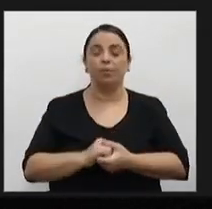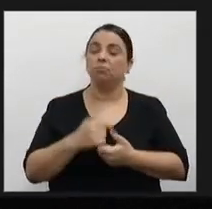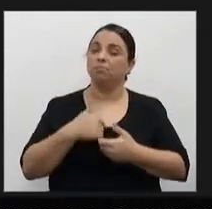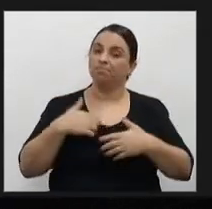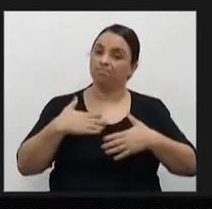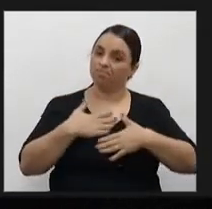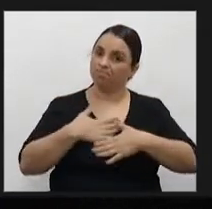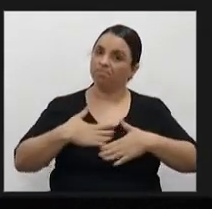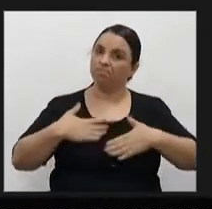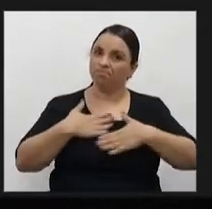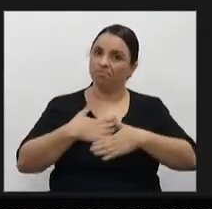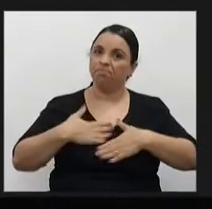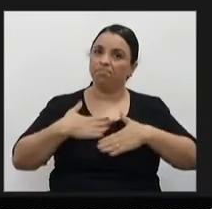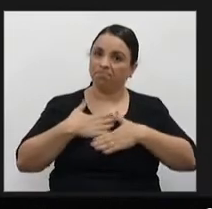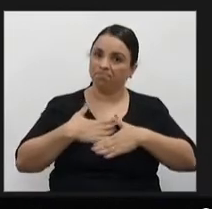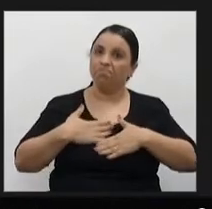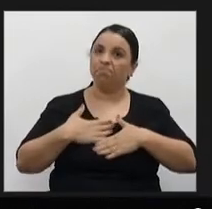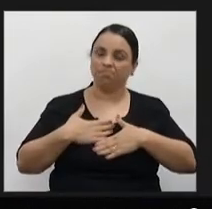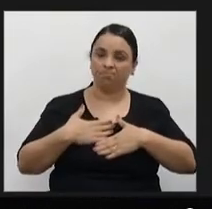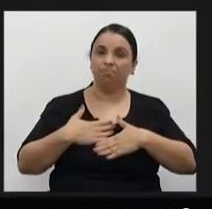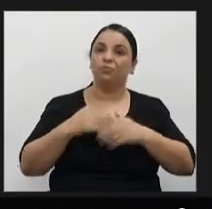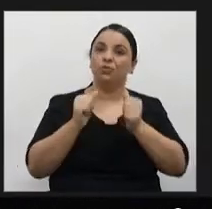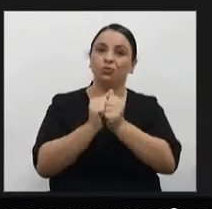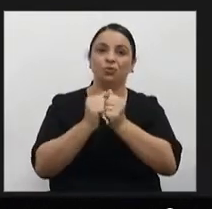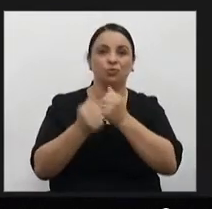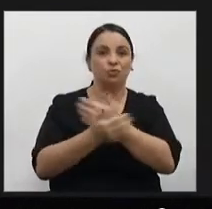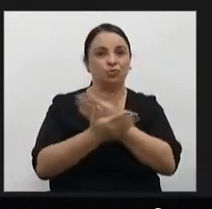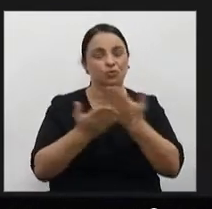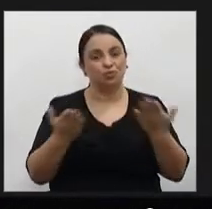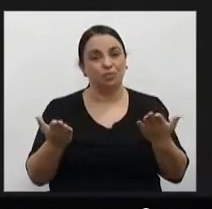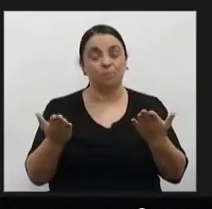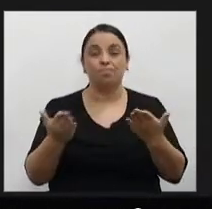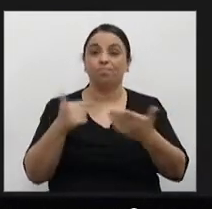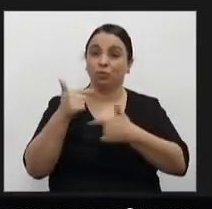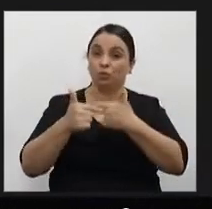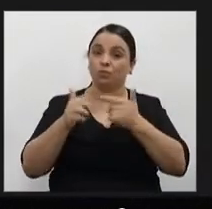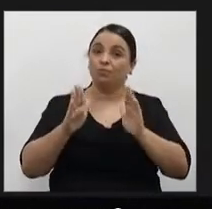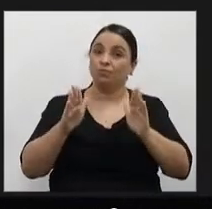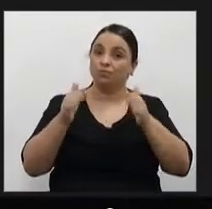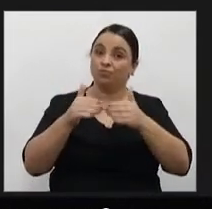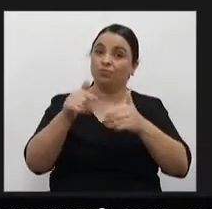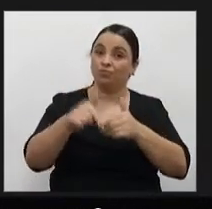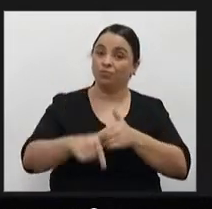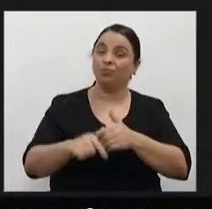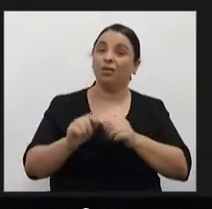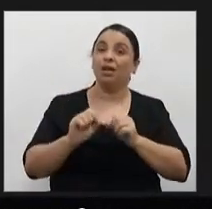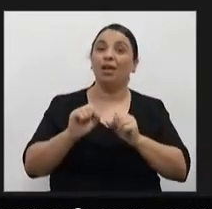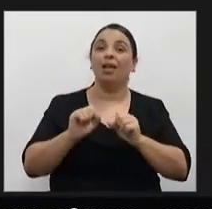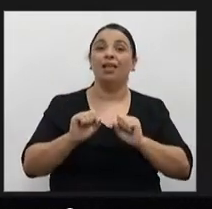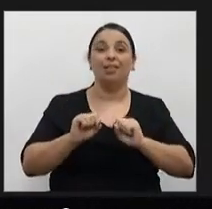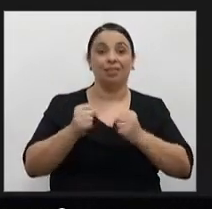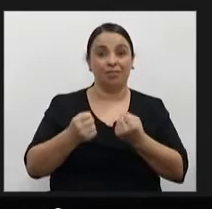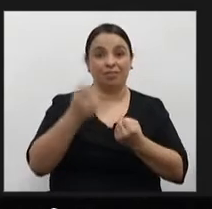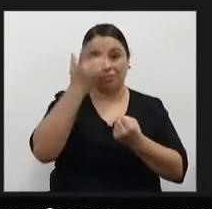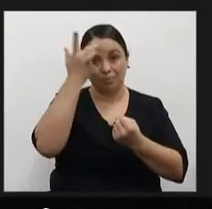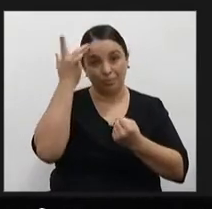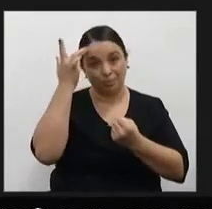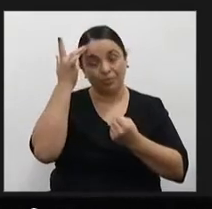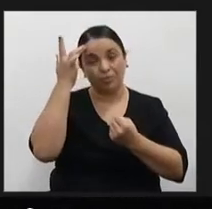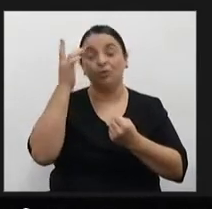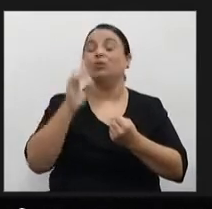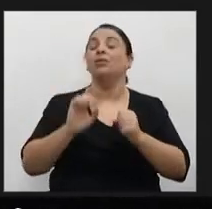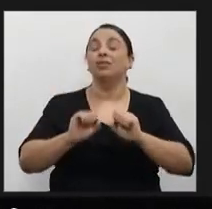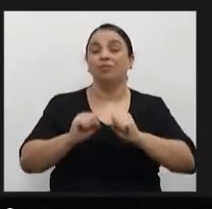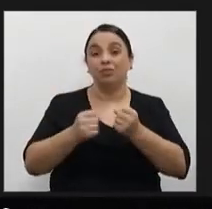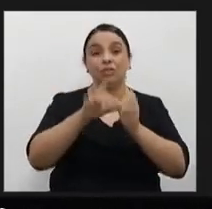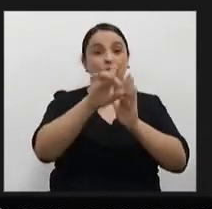honra estar aqui junto com todas essas pessoas nessa causa. É, como foi dito aí, eu sou vereador ali em São Gonçalo do Pará